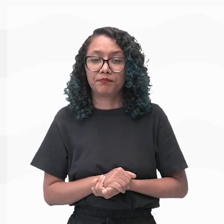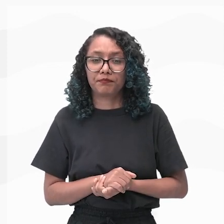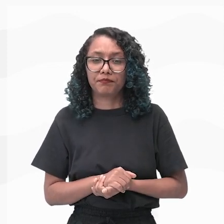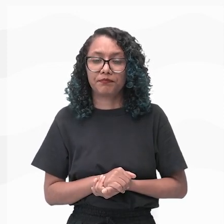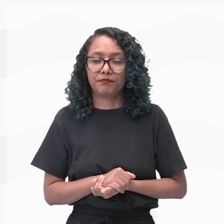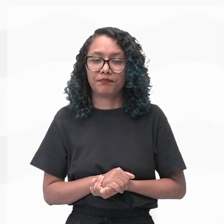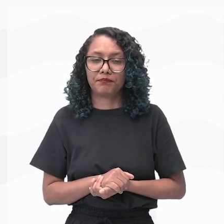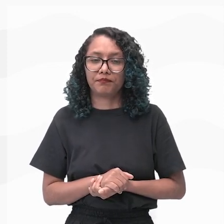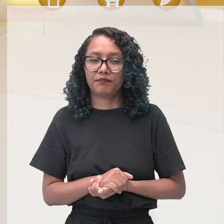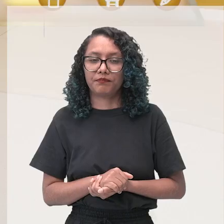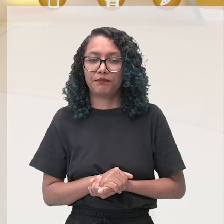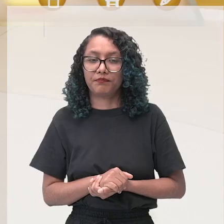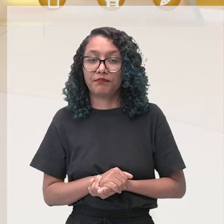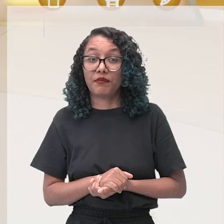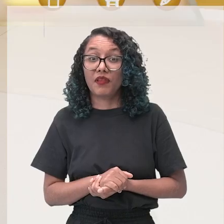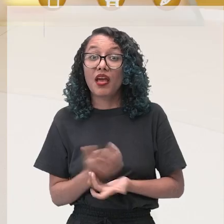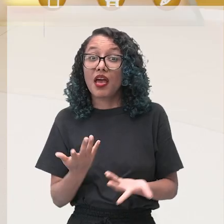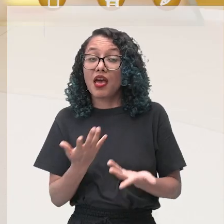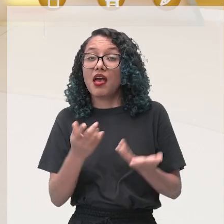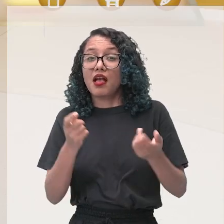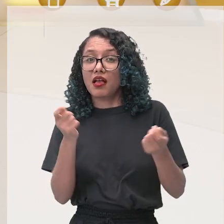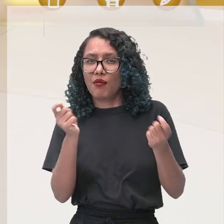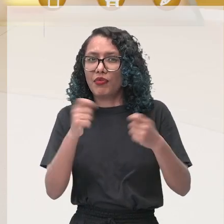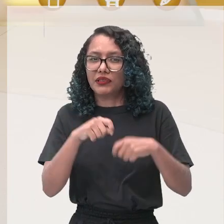possibilidade desses resíduos